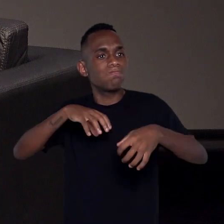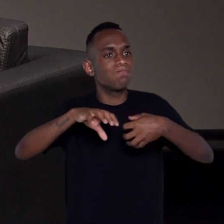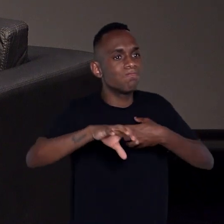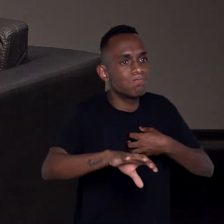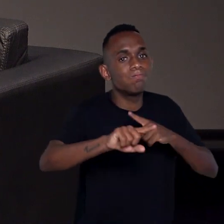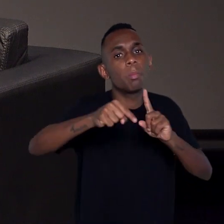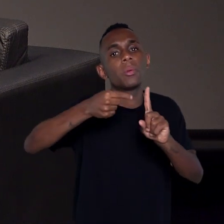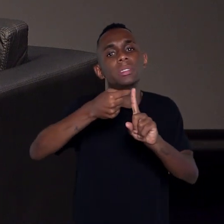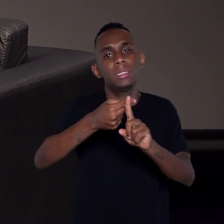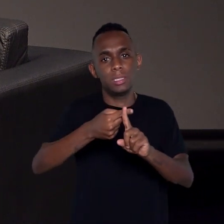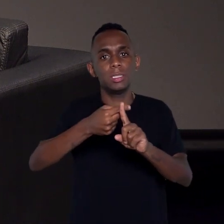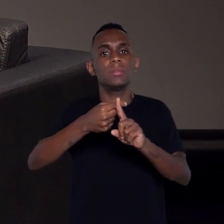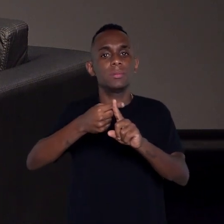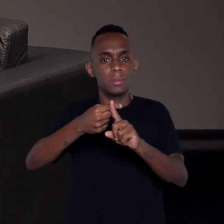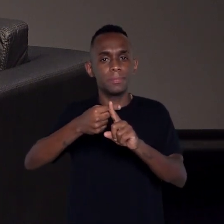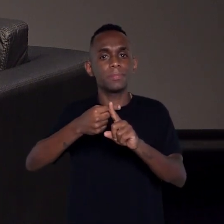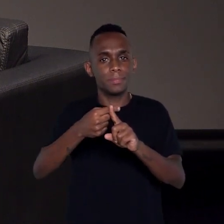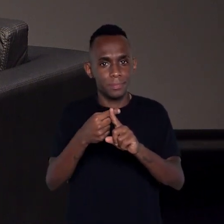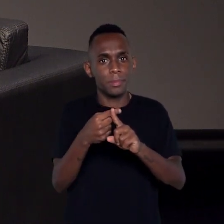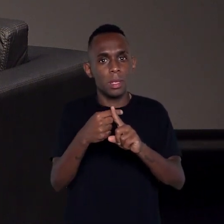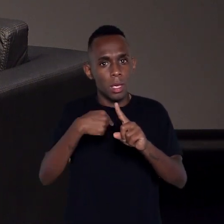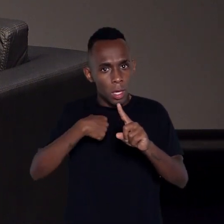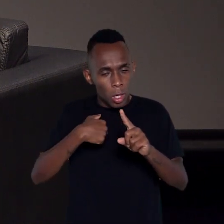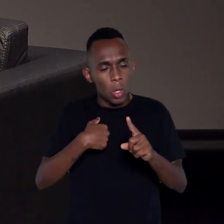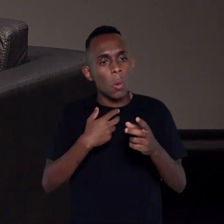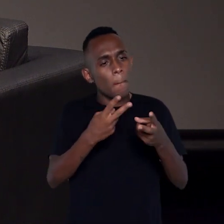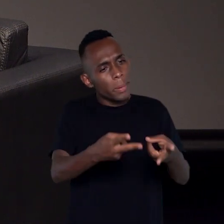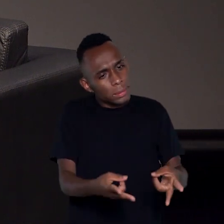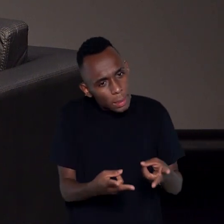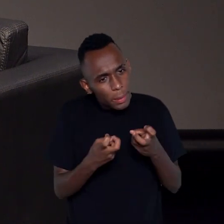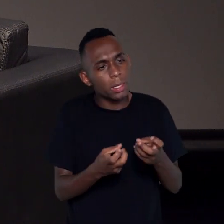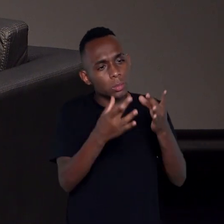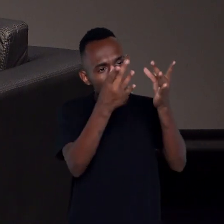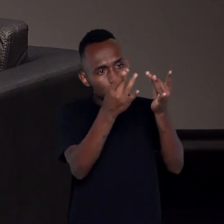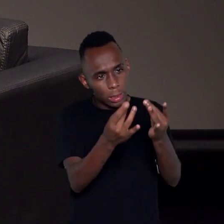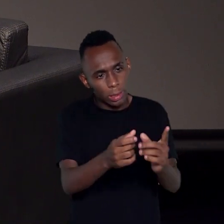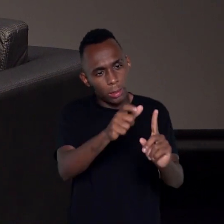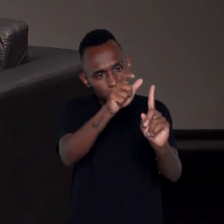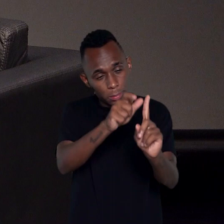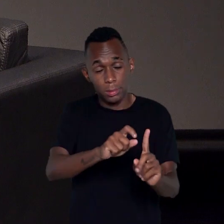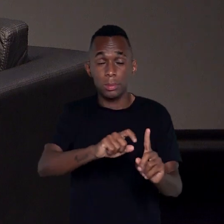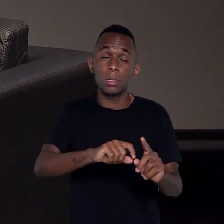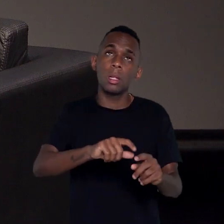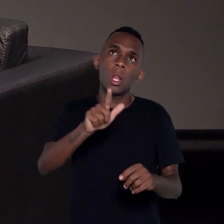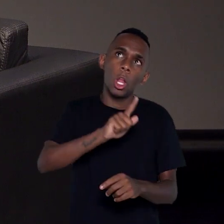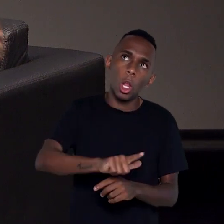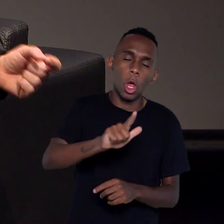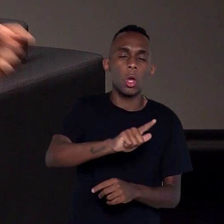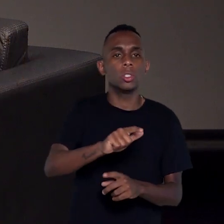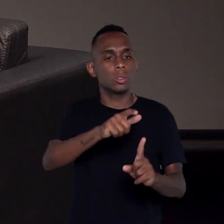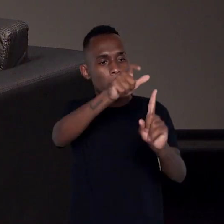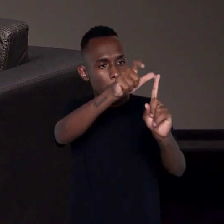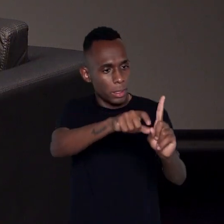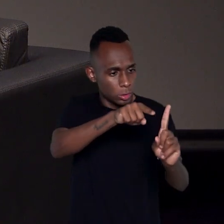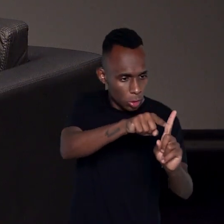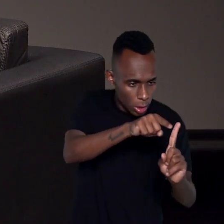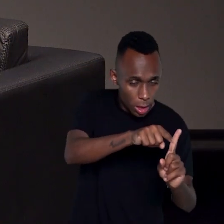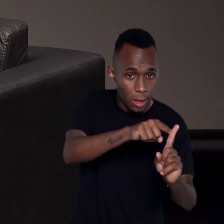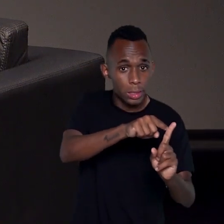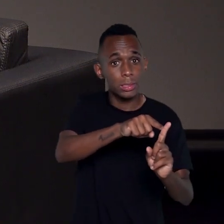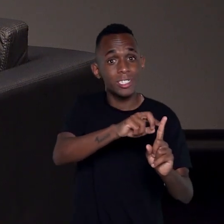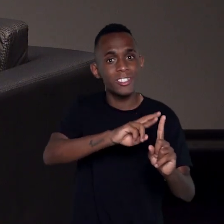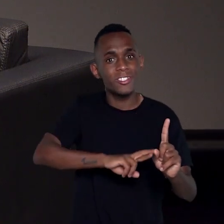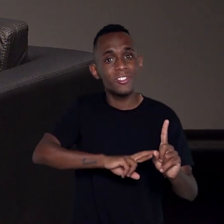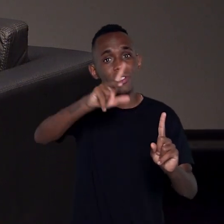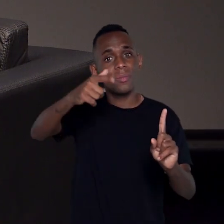forma positiva, porque eu estou me colocando, embora sejamos diferentes, eu e a personagem,